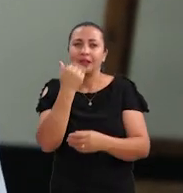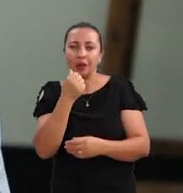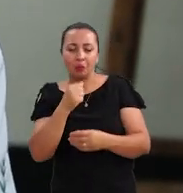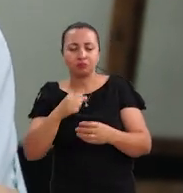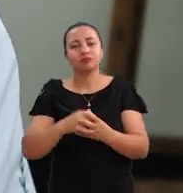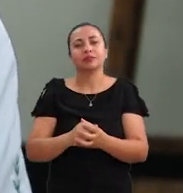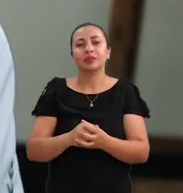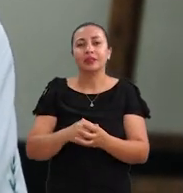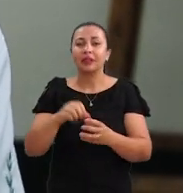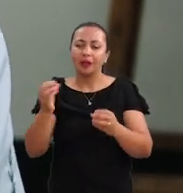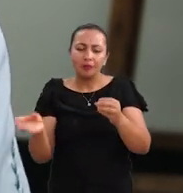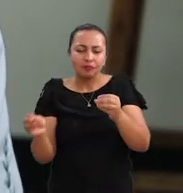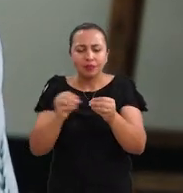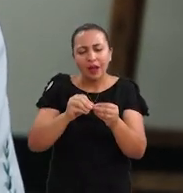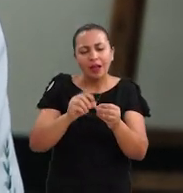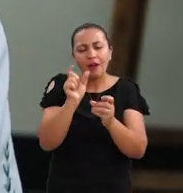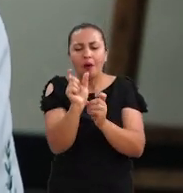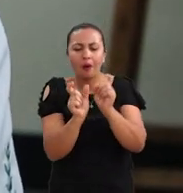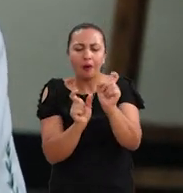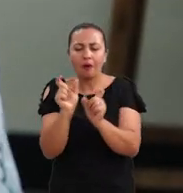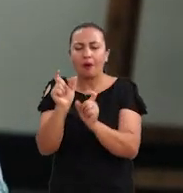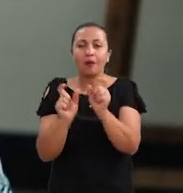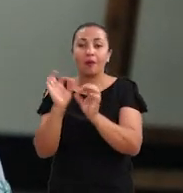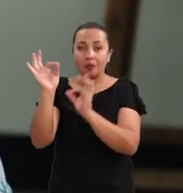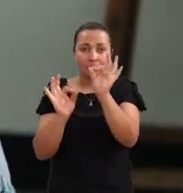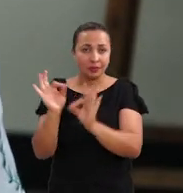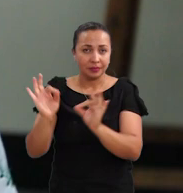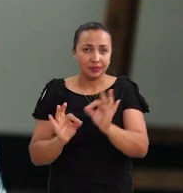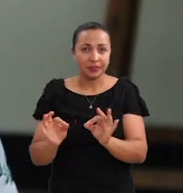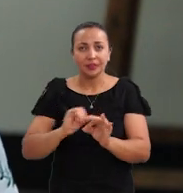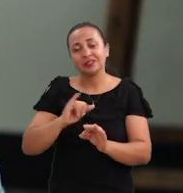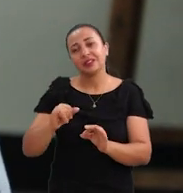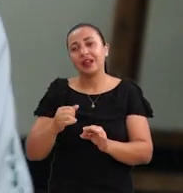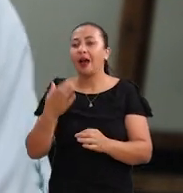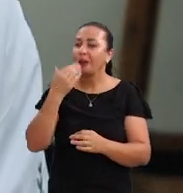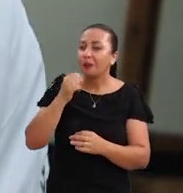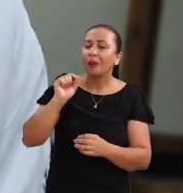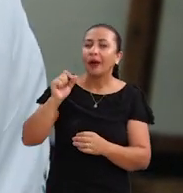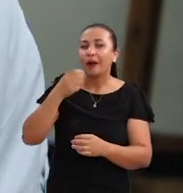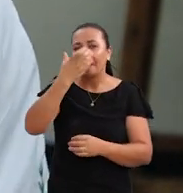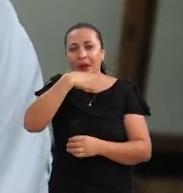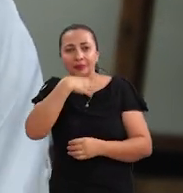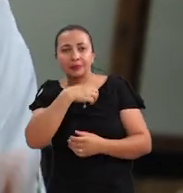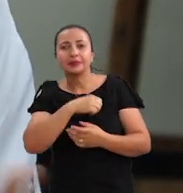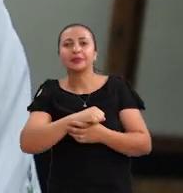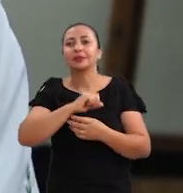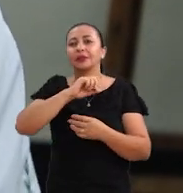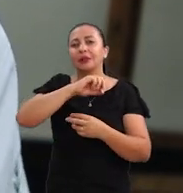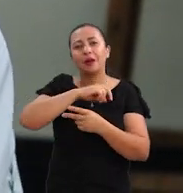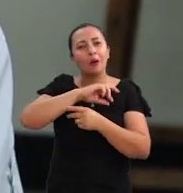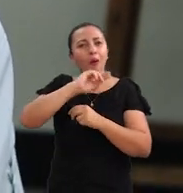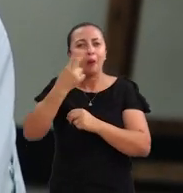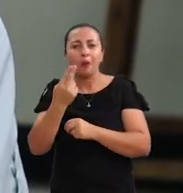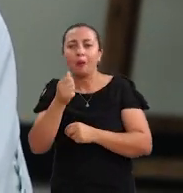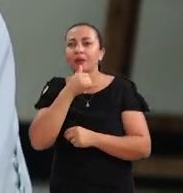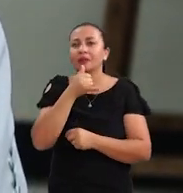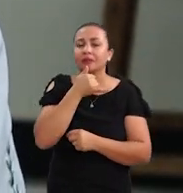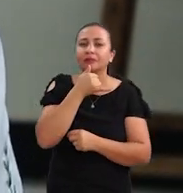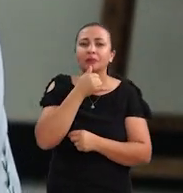me faz a montagem, vamos dizer assim, do quebra-cabeça para saber que ele consumiu uma maçã, né, ou que ele consumiu, por